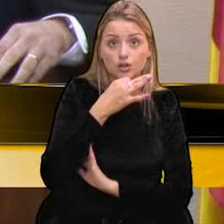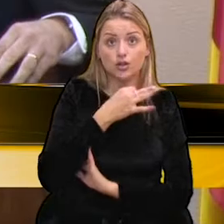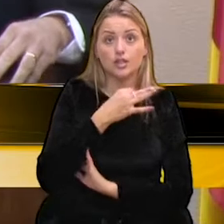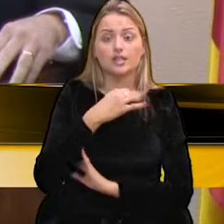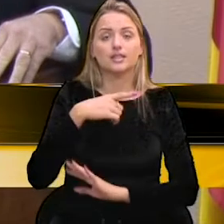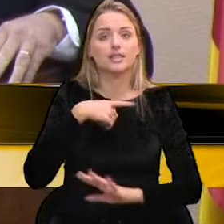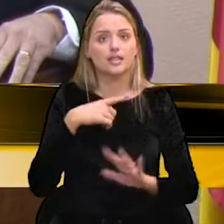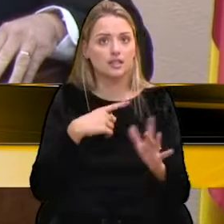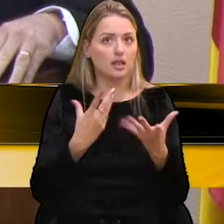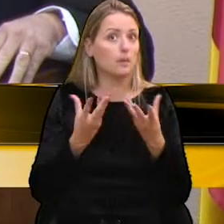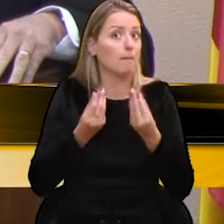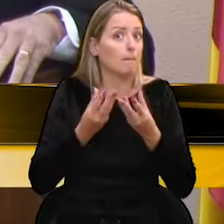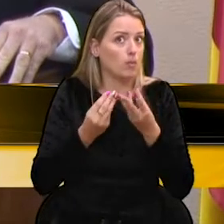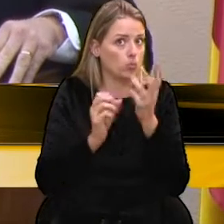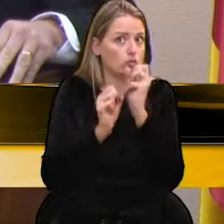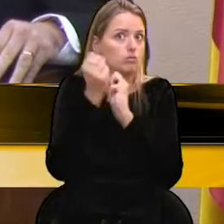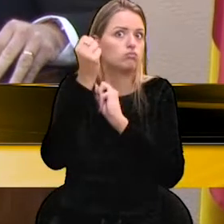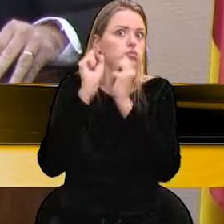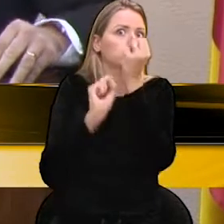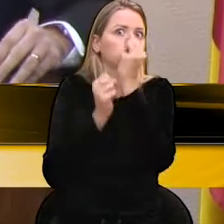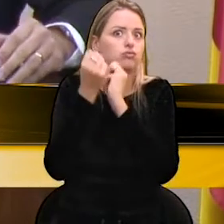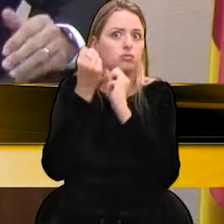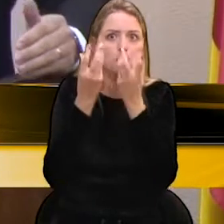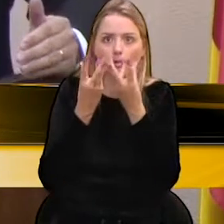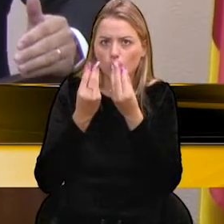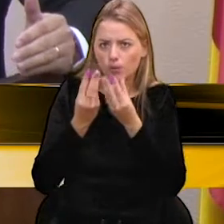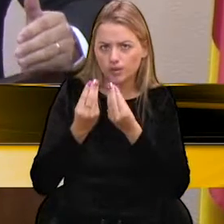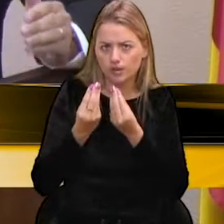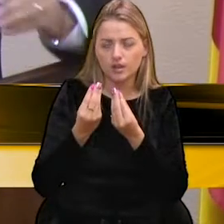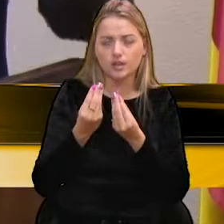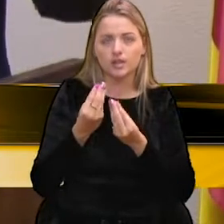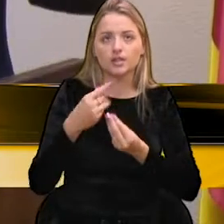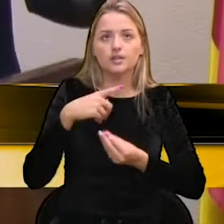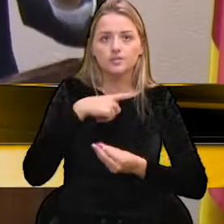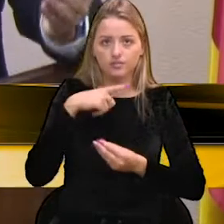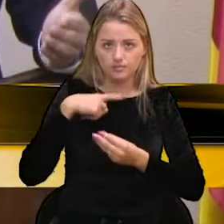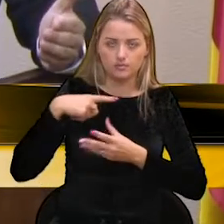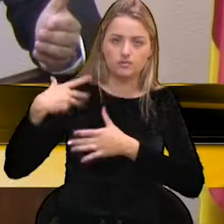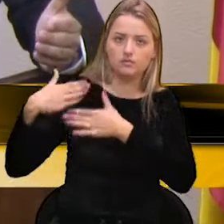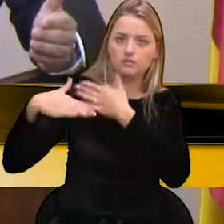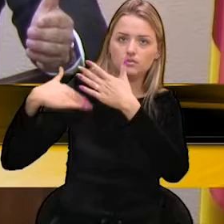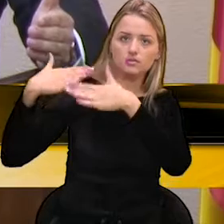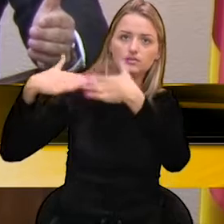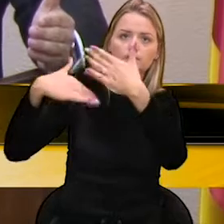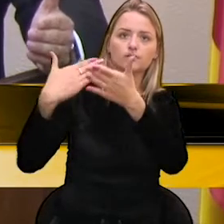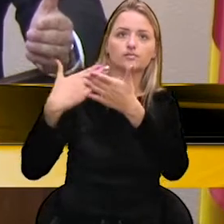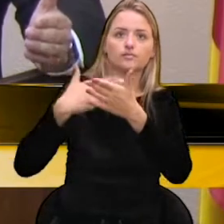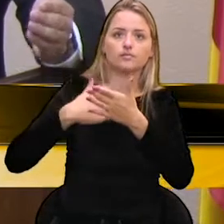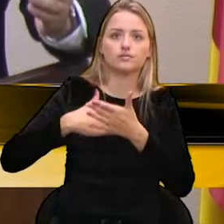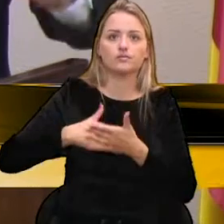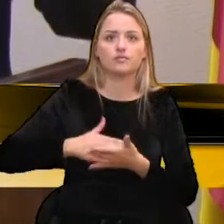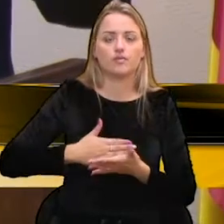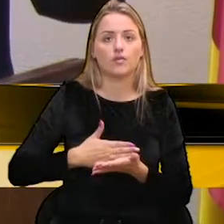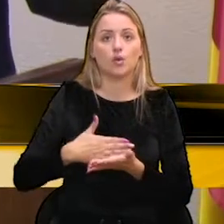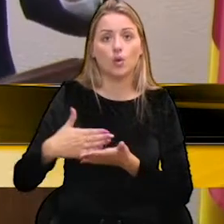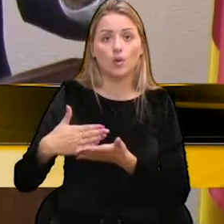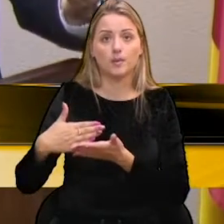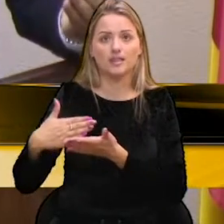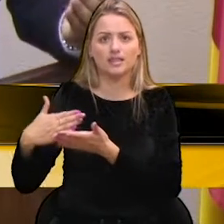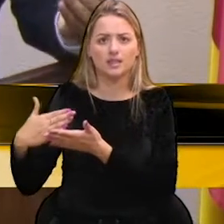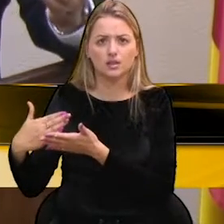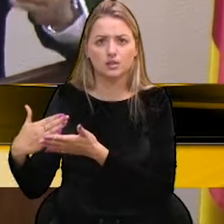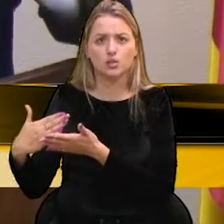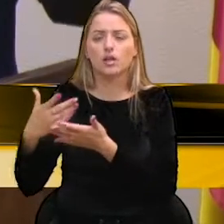eminentemente industrial, não é? Que teve os seus ciclos, iniciando lá desde o tempo da